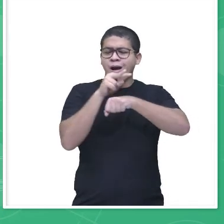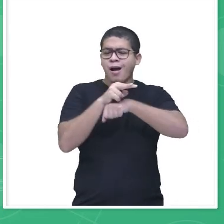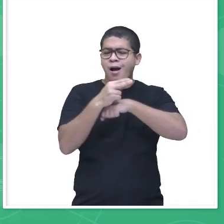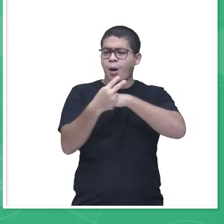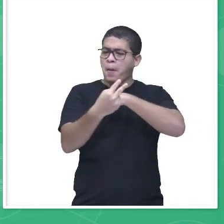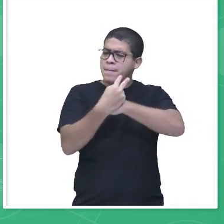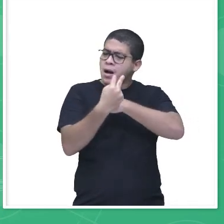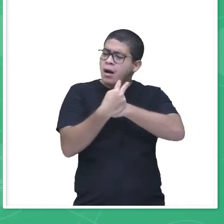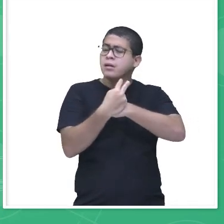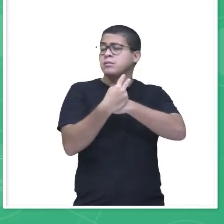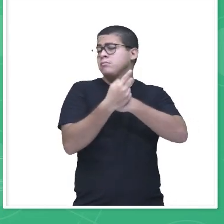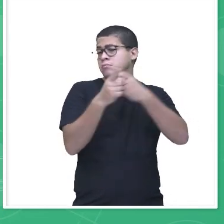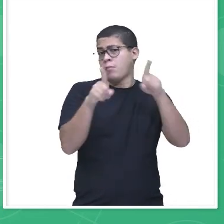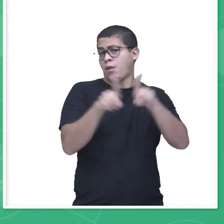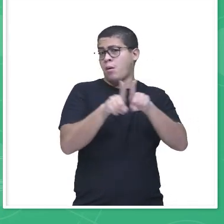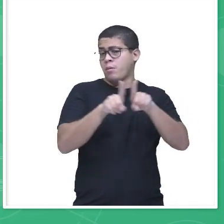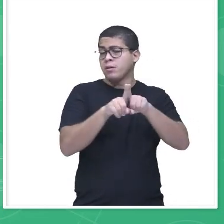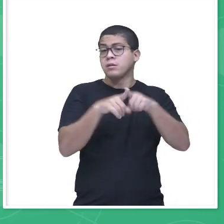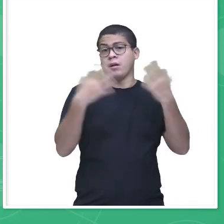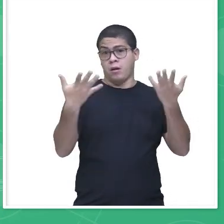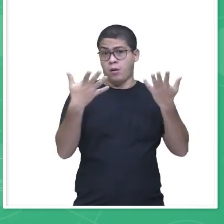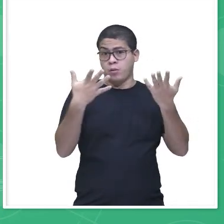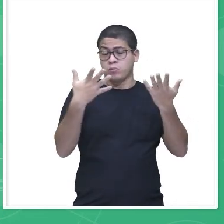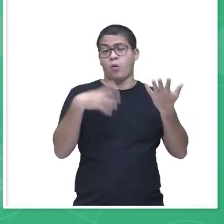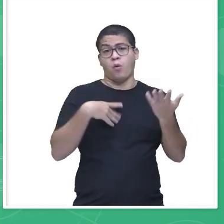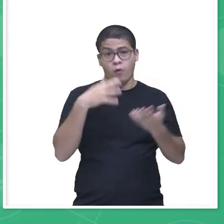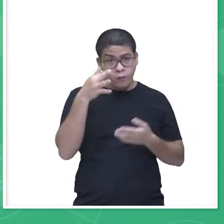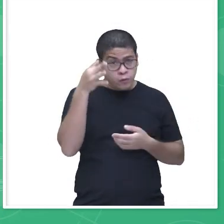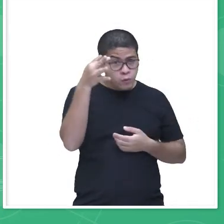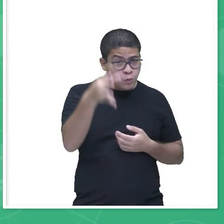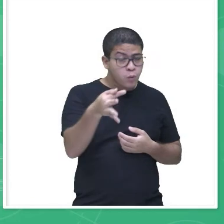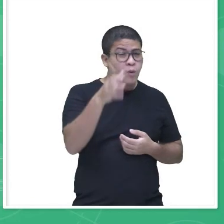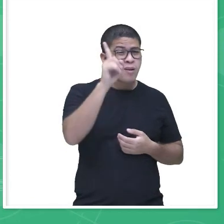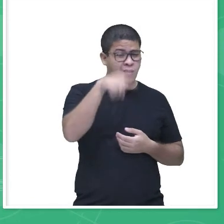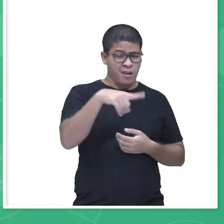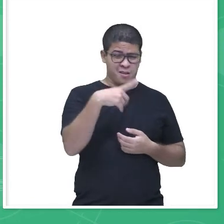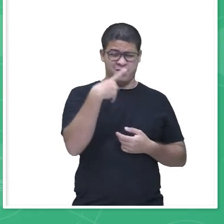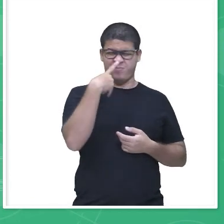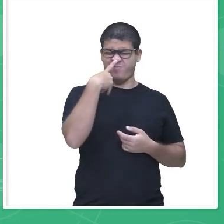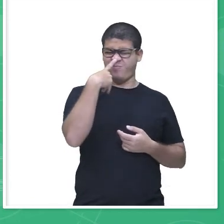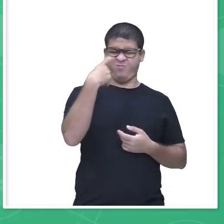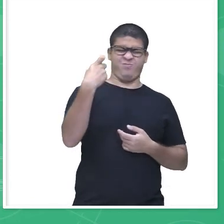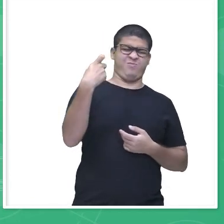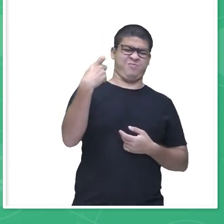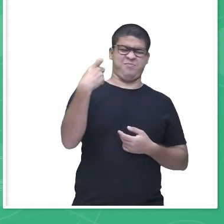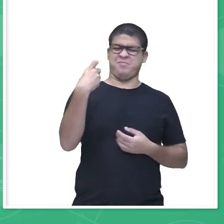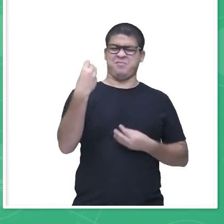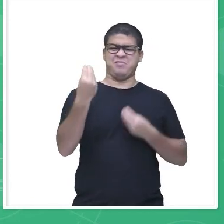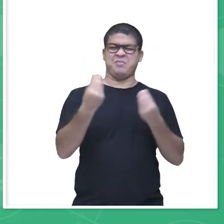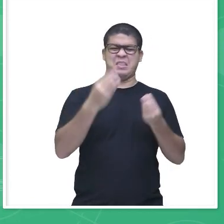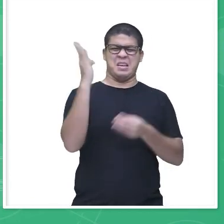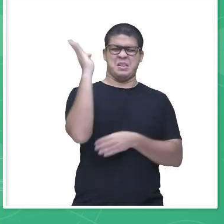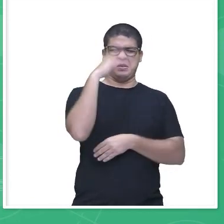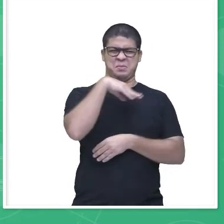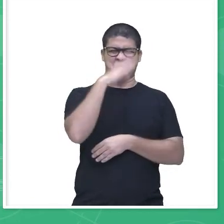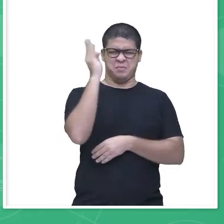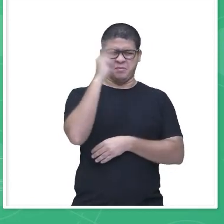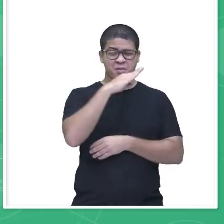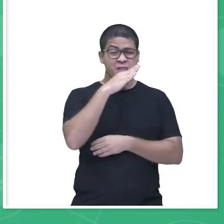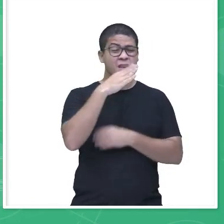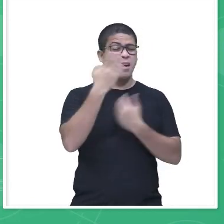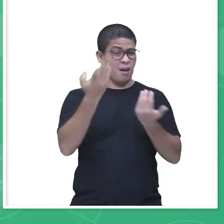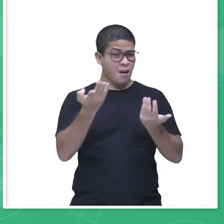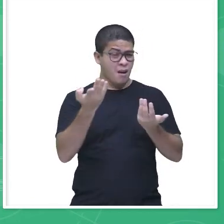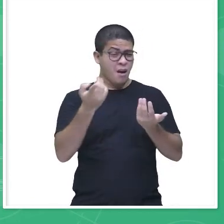no mínimo, ficando desde fedorento, né? Uma pessoa sem higiene pessoal, ela